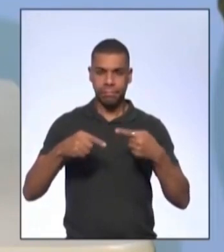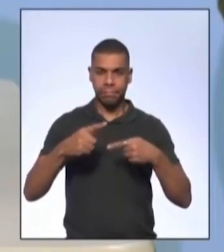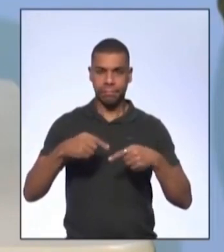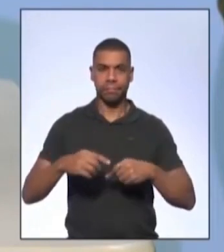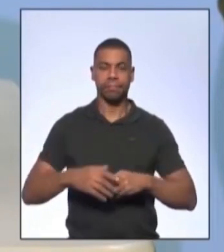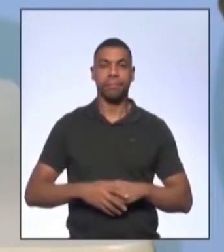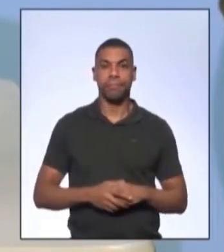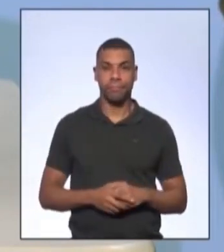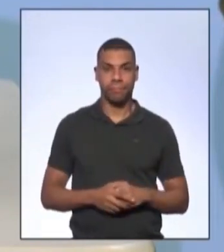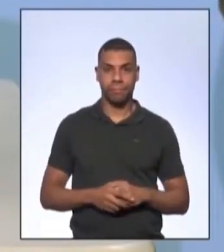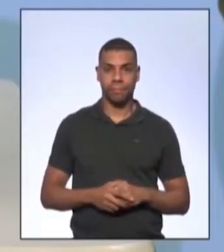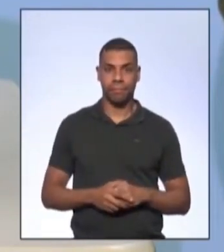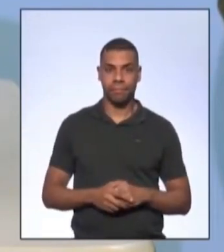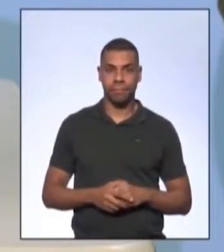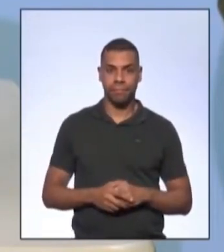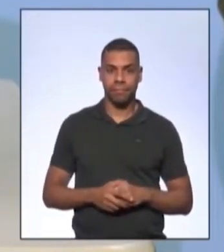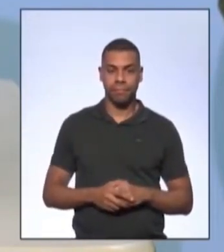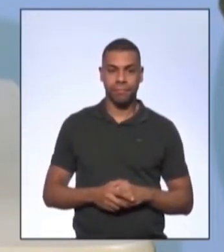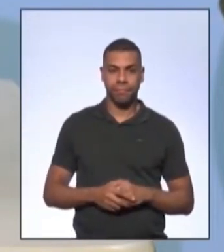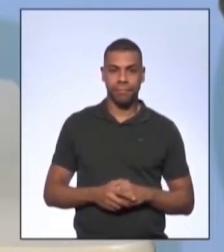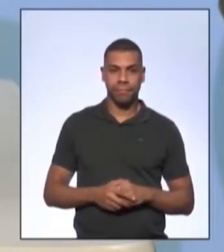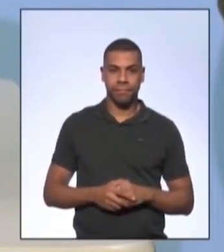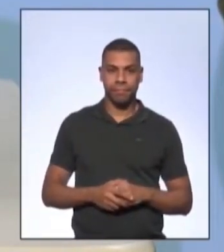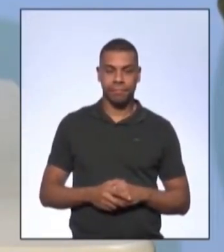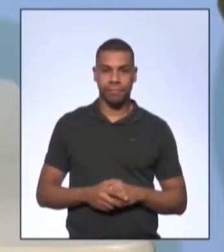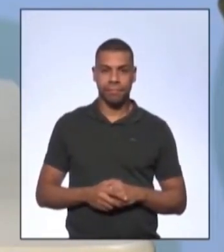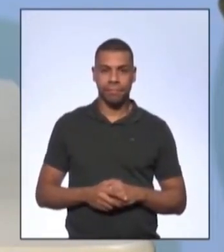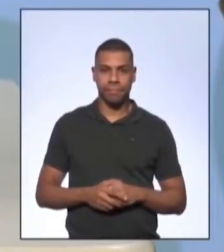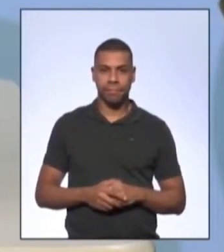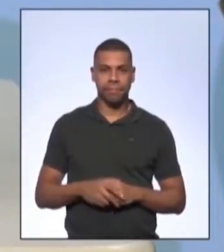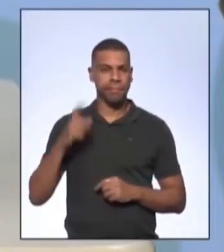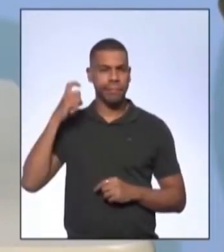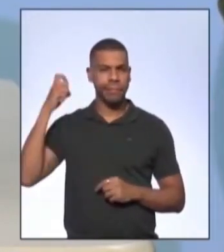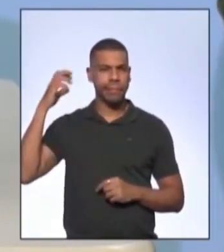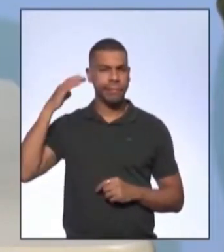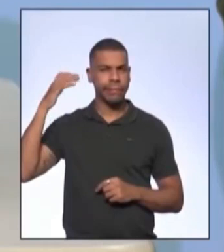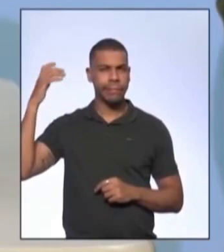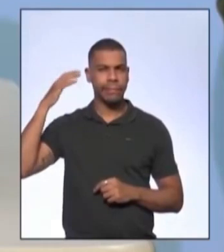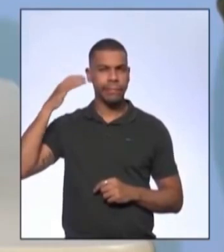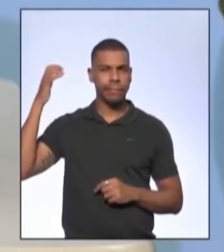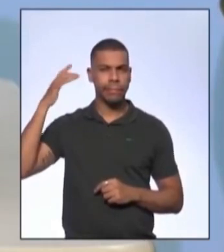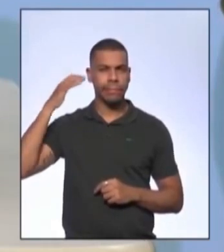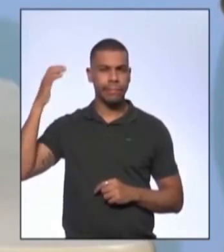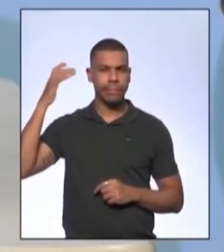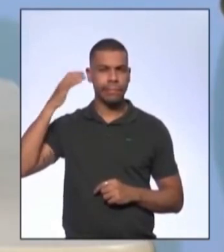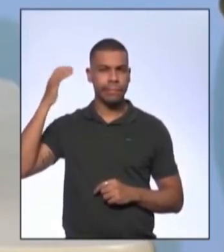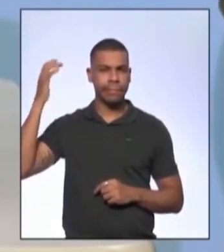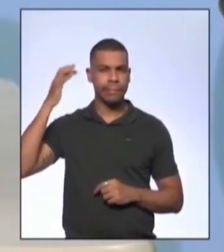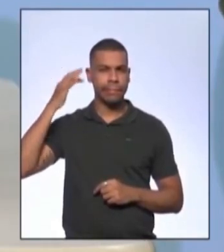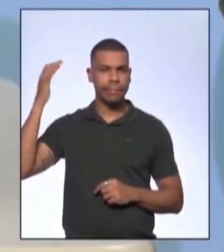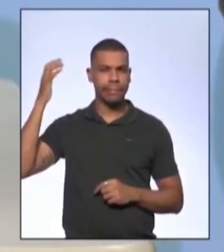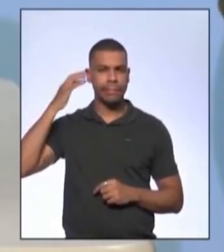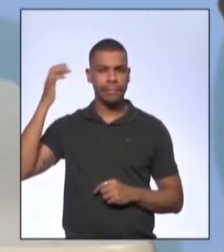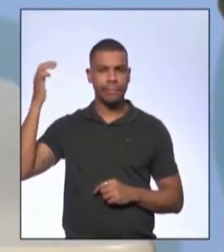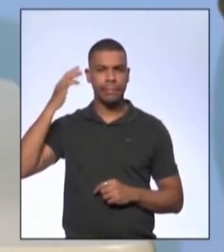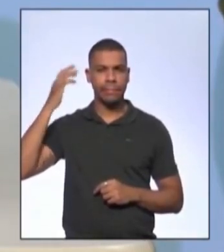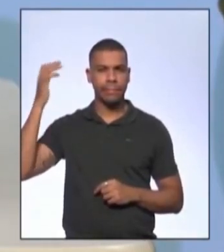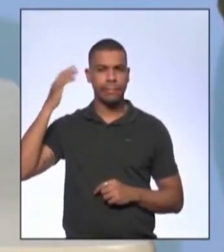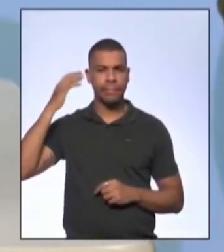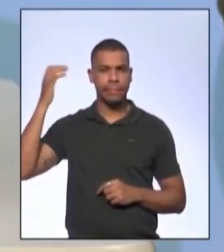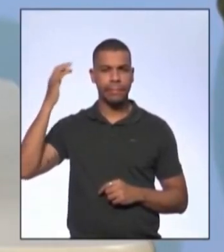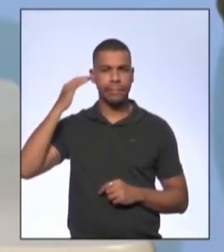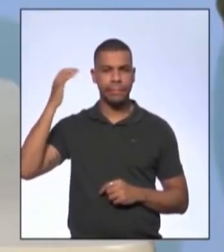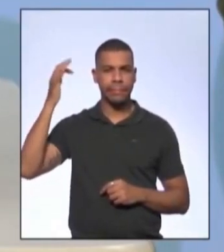Ó, dá com a mão aí, rapaz. Se enroscar aí, enrolar você todo aí, depois dá trabalho, hein?